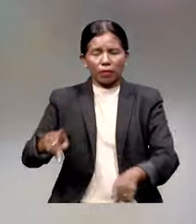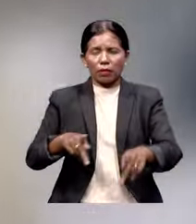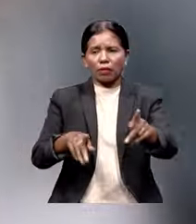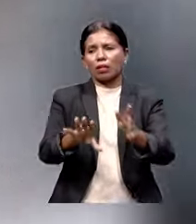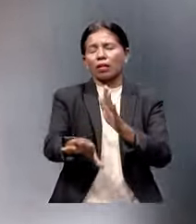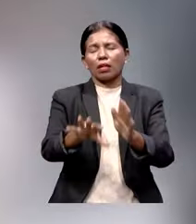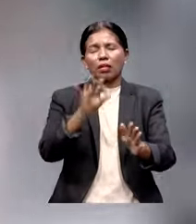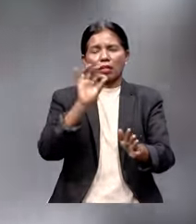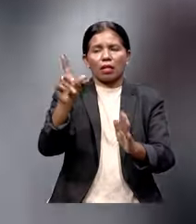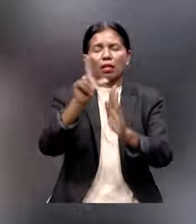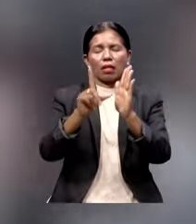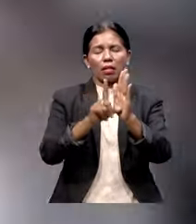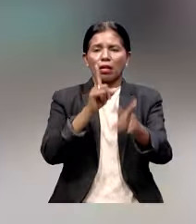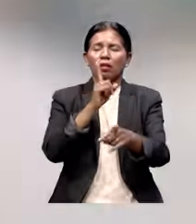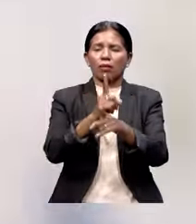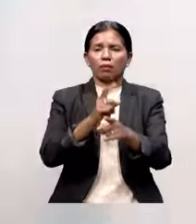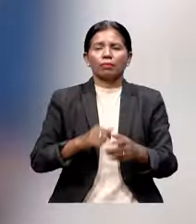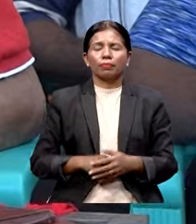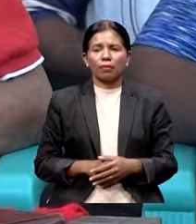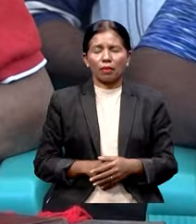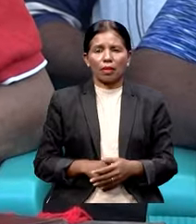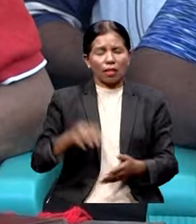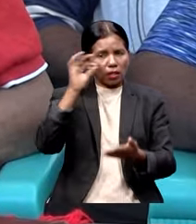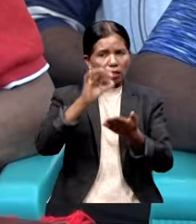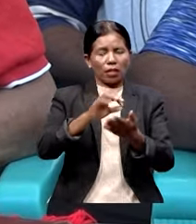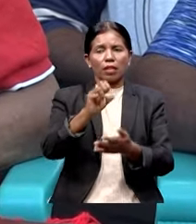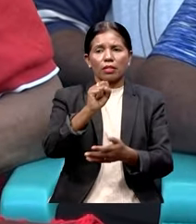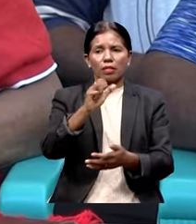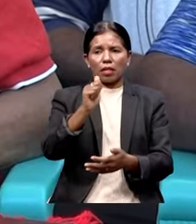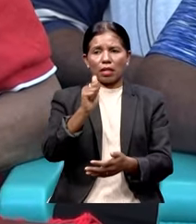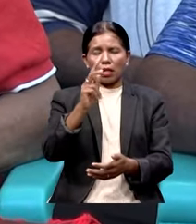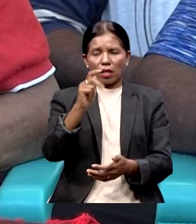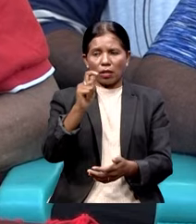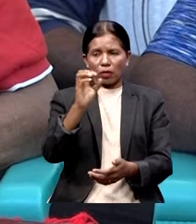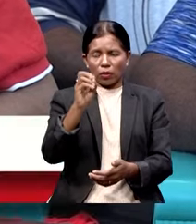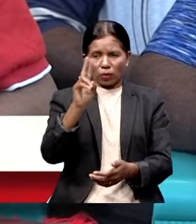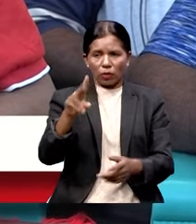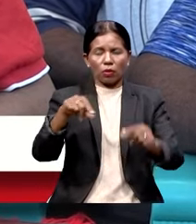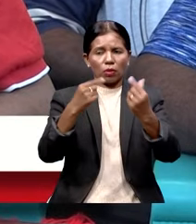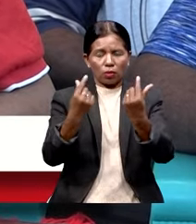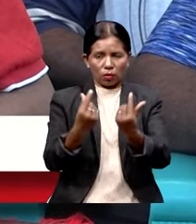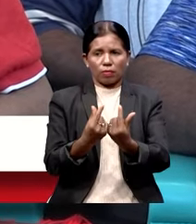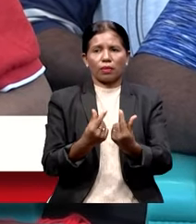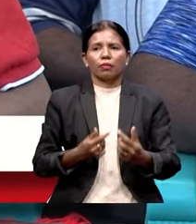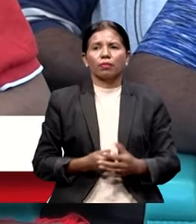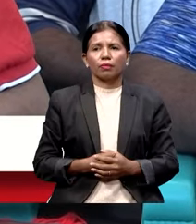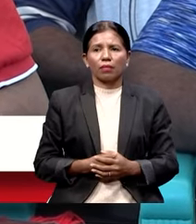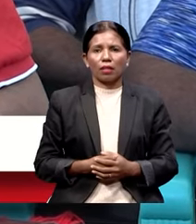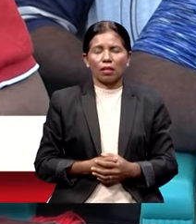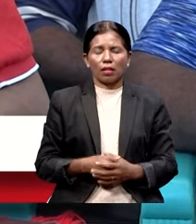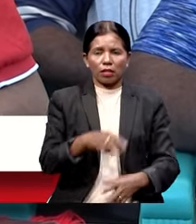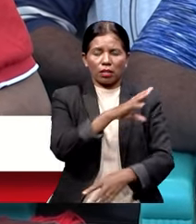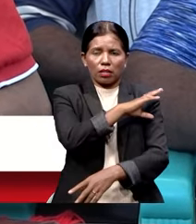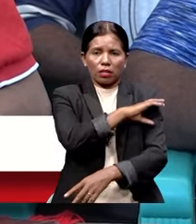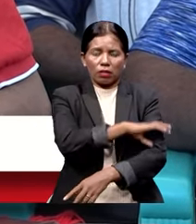retan lialos. Secretário de Estado Siatum, o equipa gestão guarda municipal